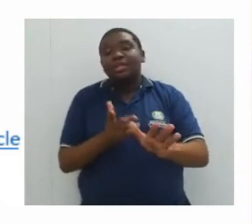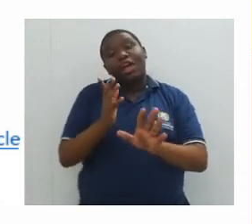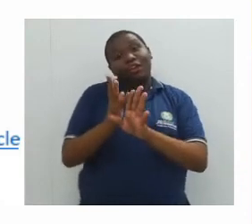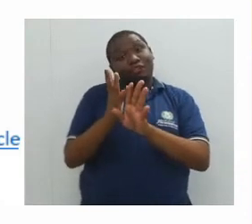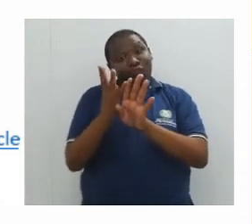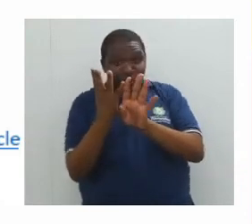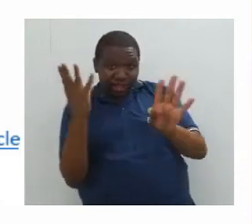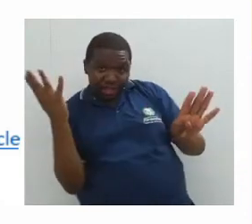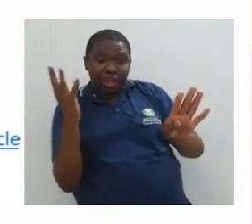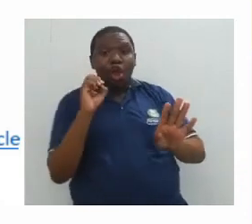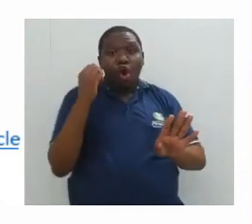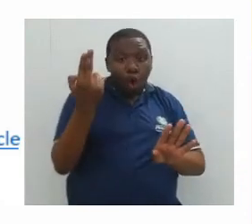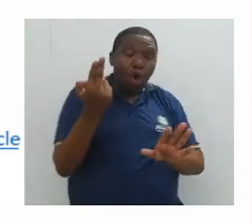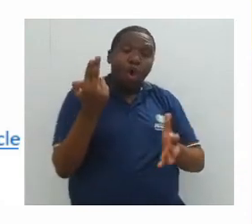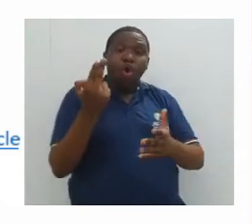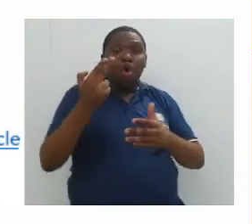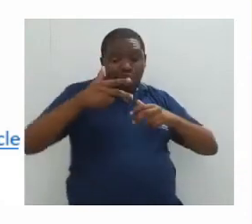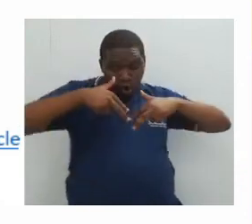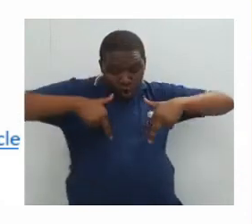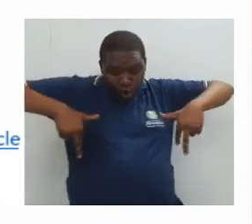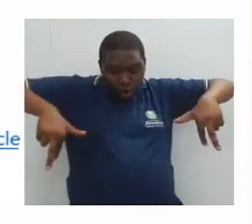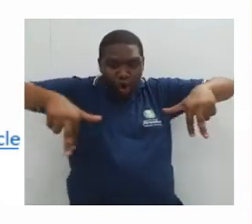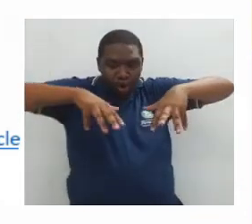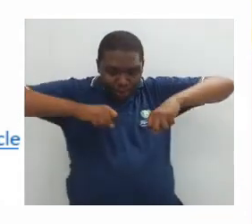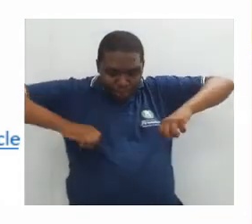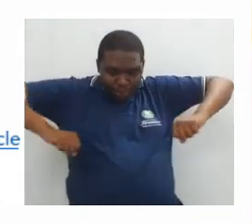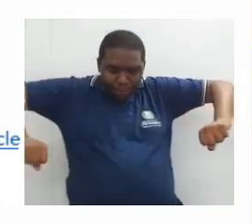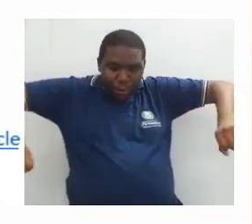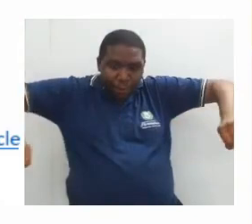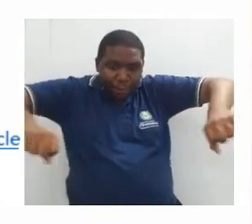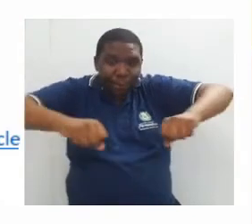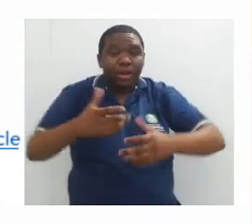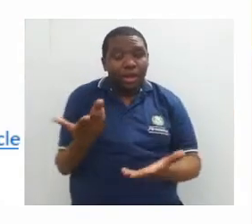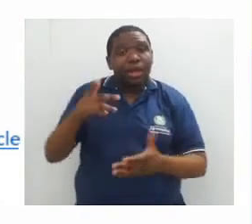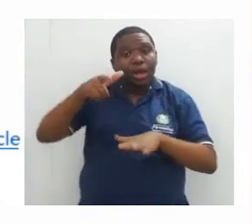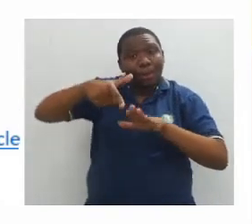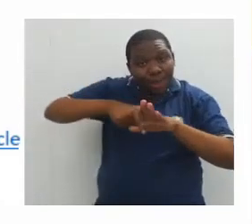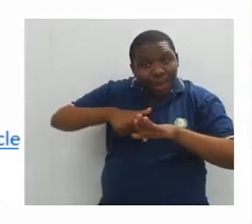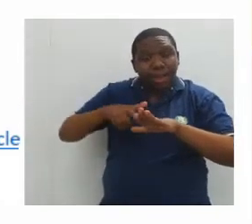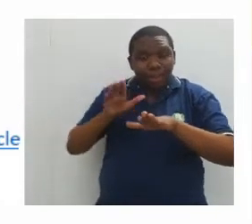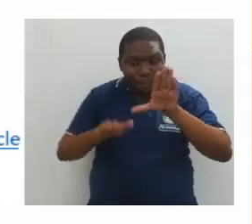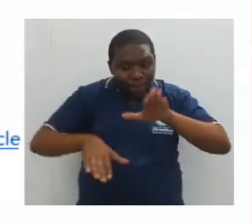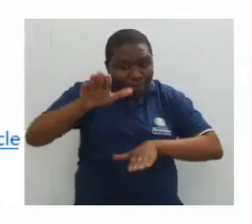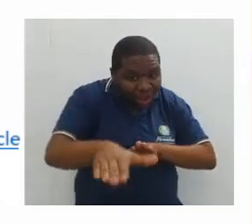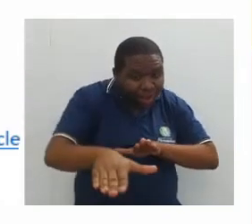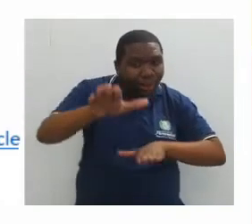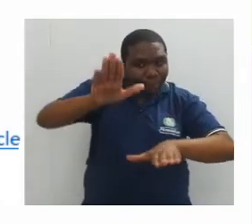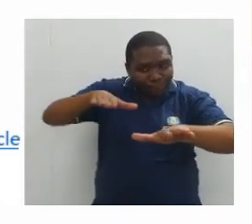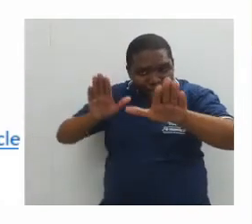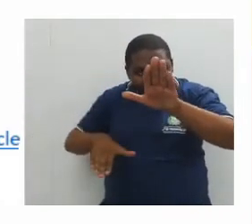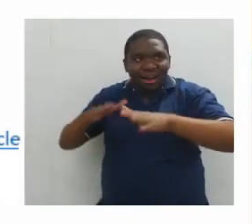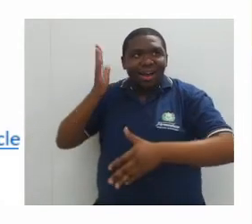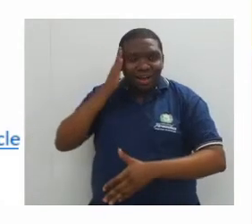fila ou em roda. Geralmente a gente vê muito coco em roda, então com a batida do pé direito à frente, com a batida do pé direito